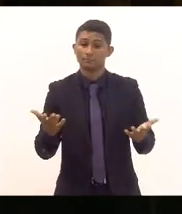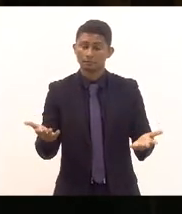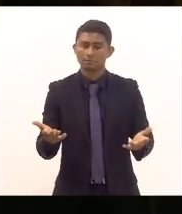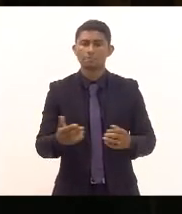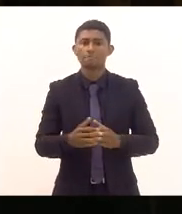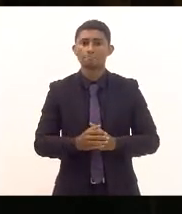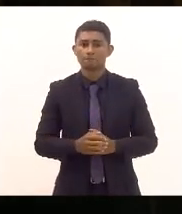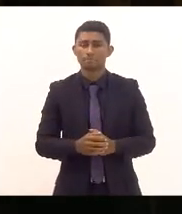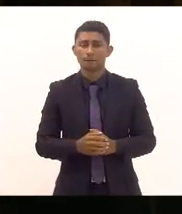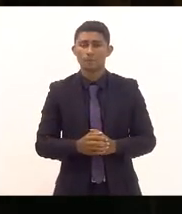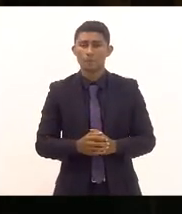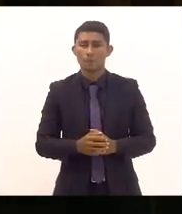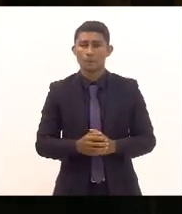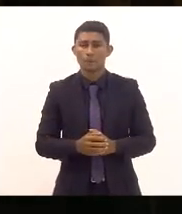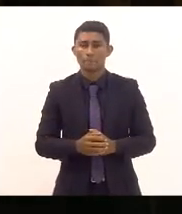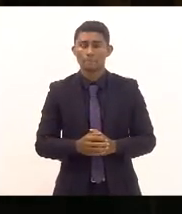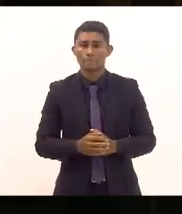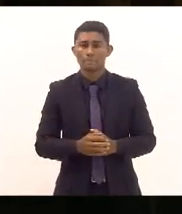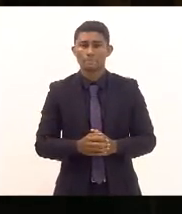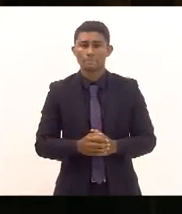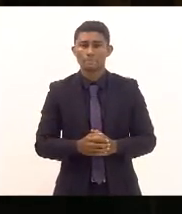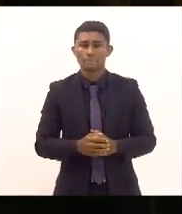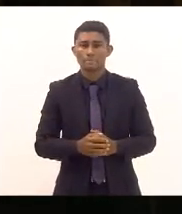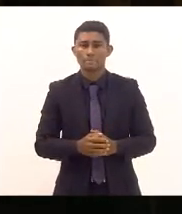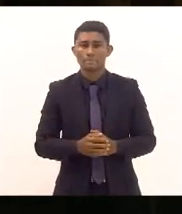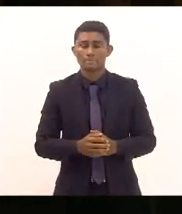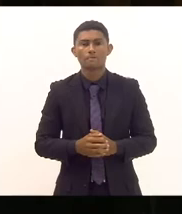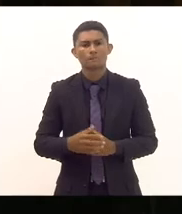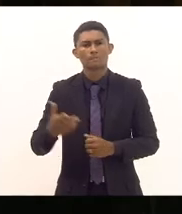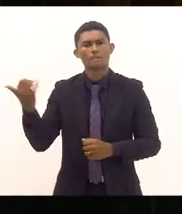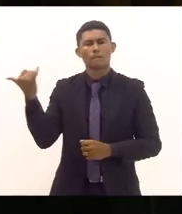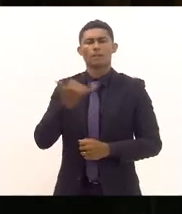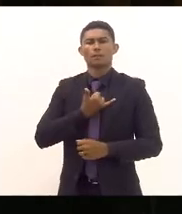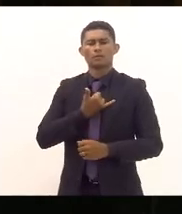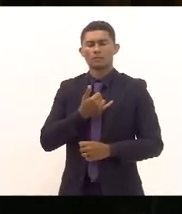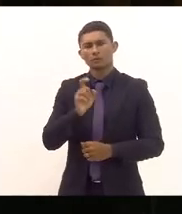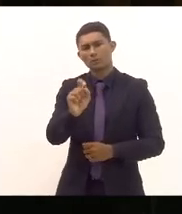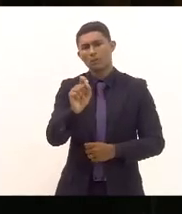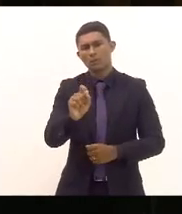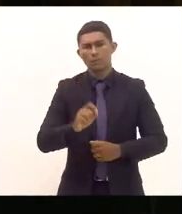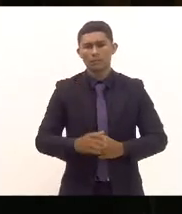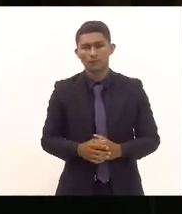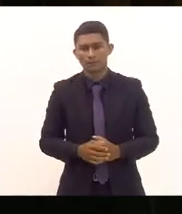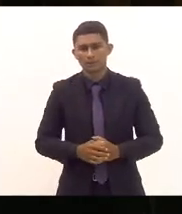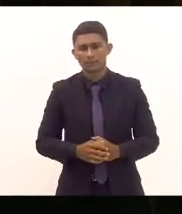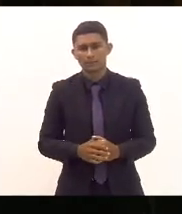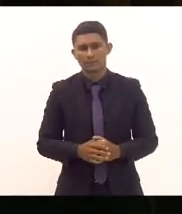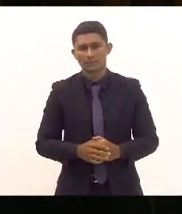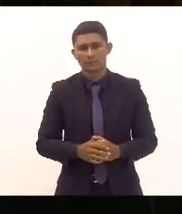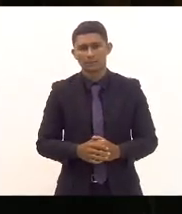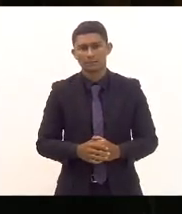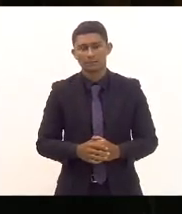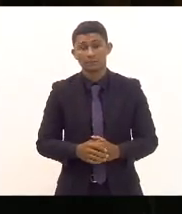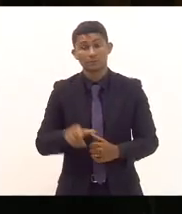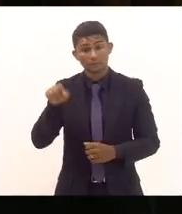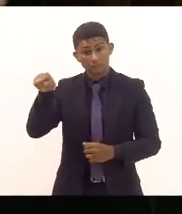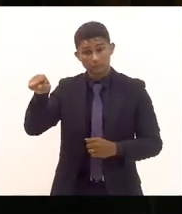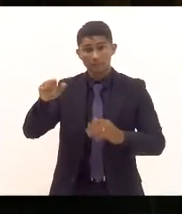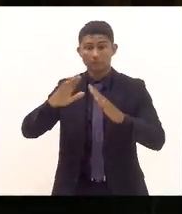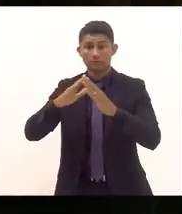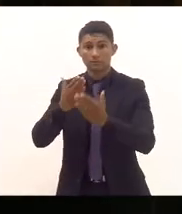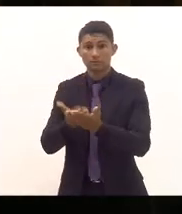recebe a gente recebe o relato de que essa